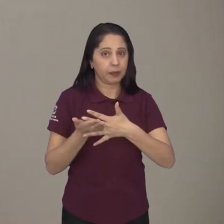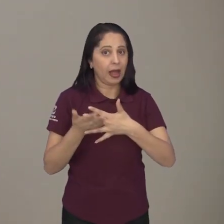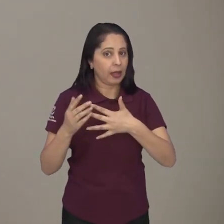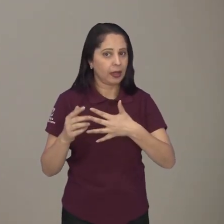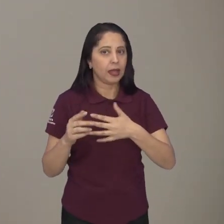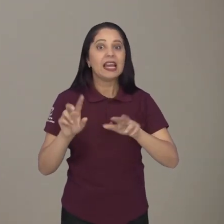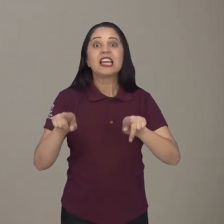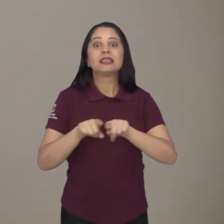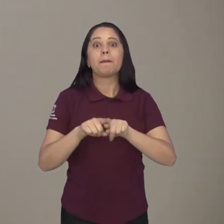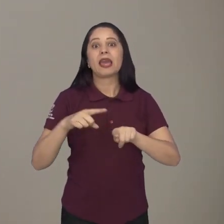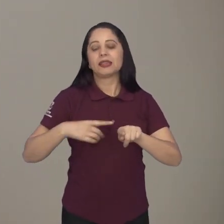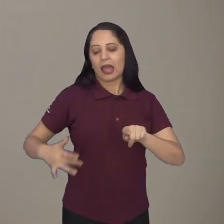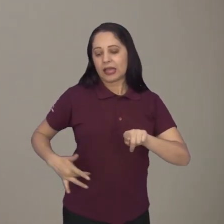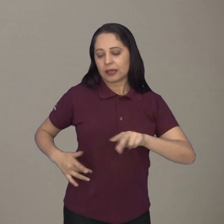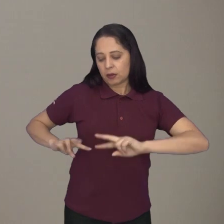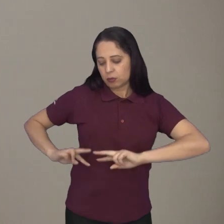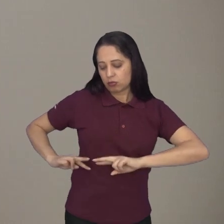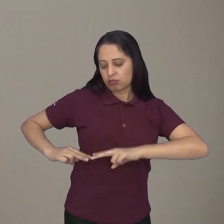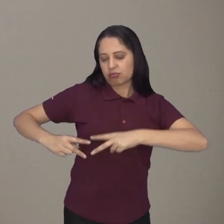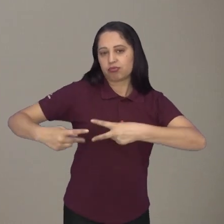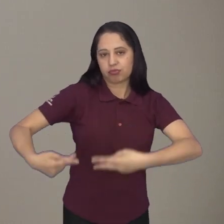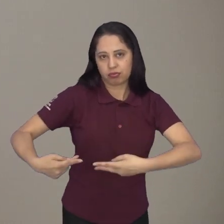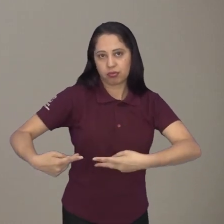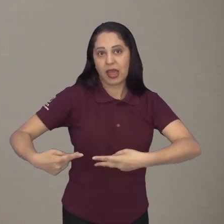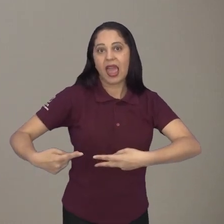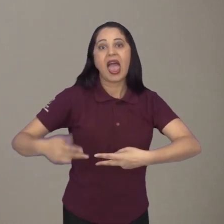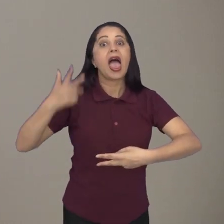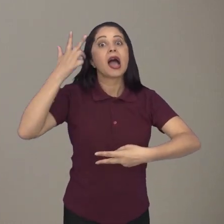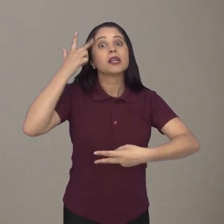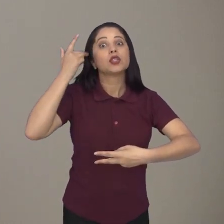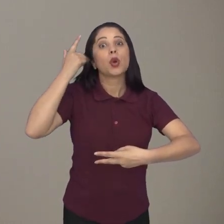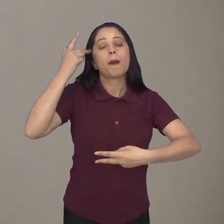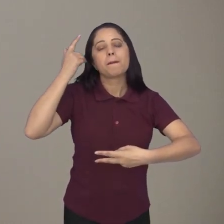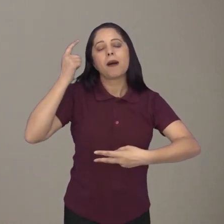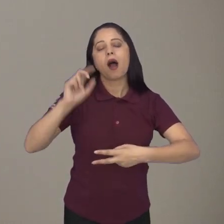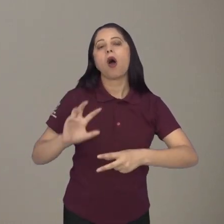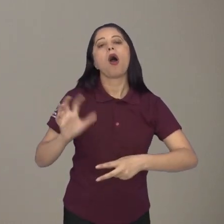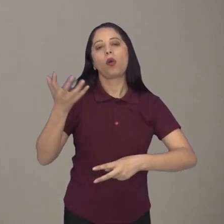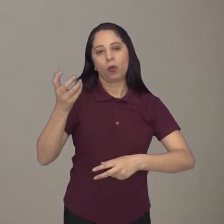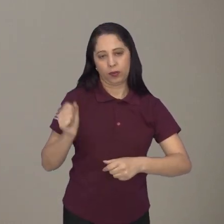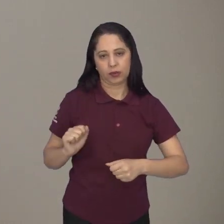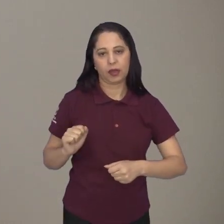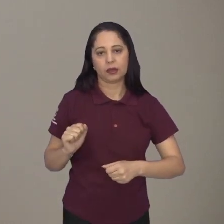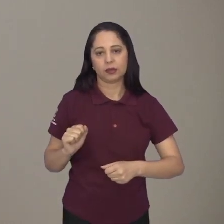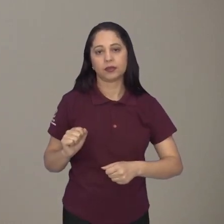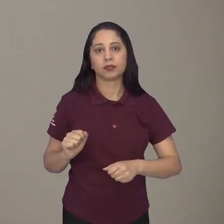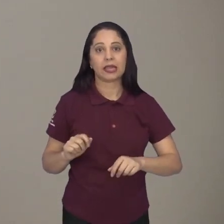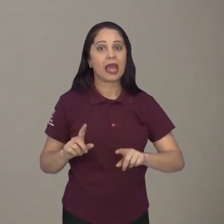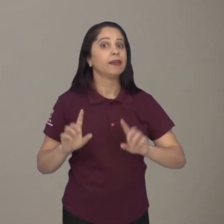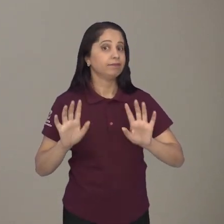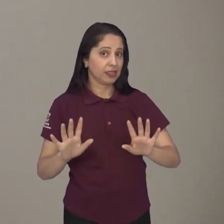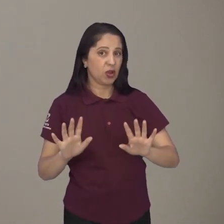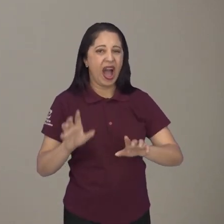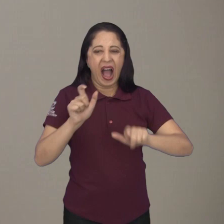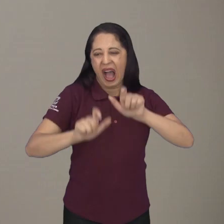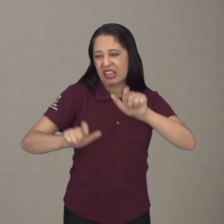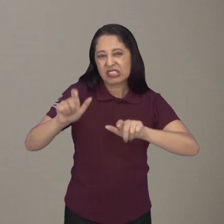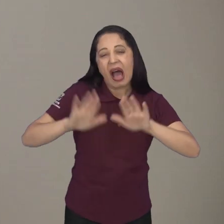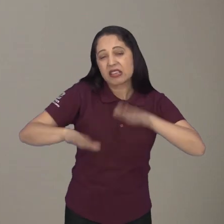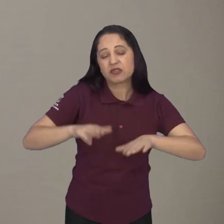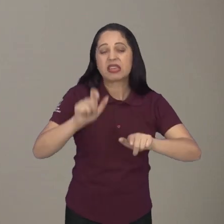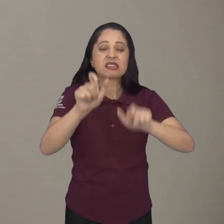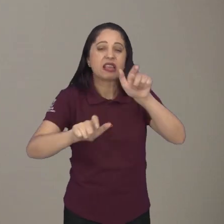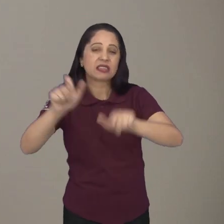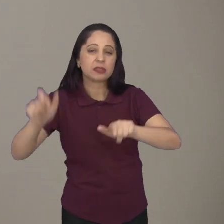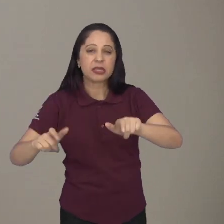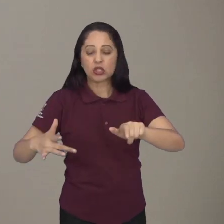Vale lembrar também que o transplante de fígado é o segundo tipo mais comum de transplantes de órgãos. E essa é a única opção, geralmente